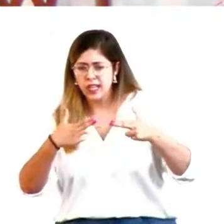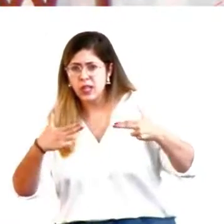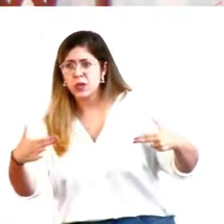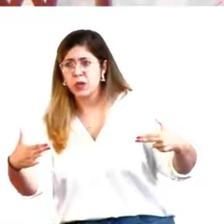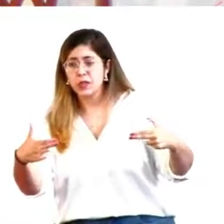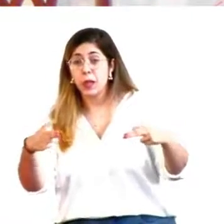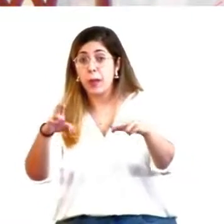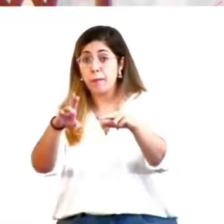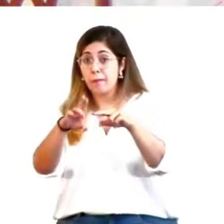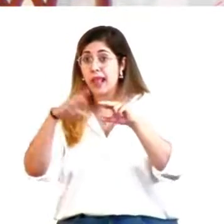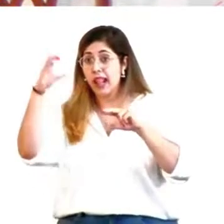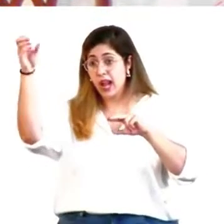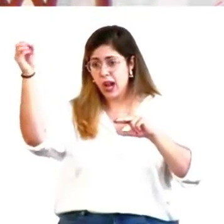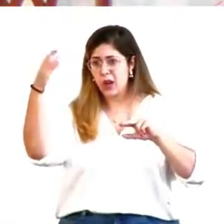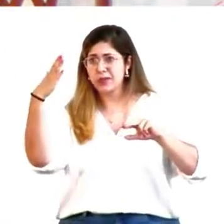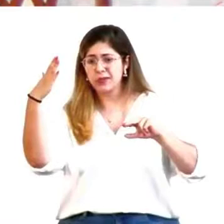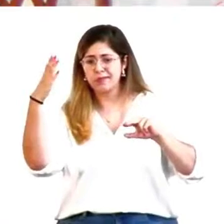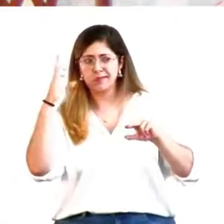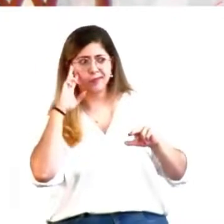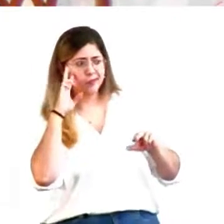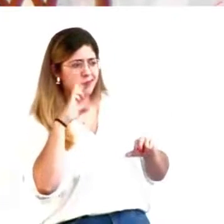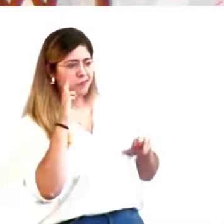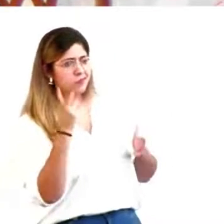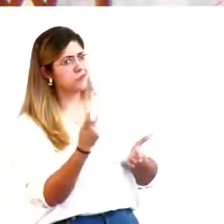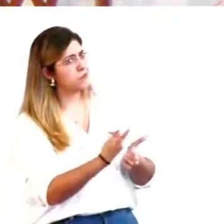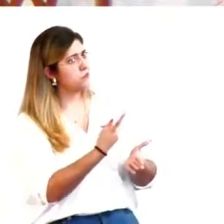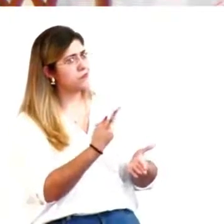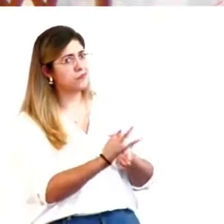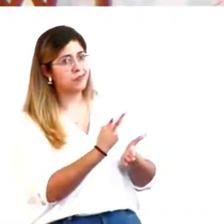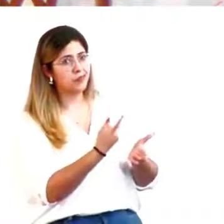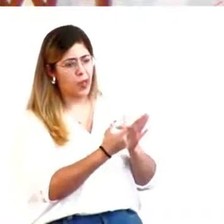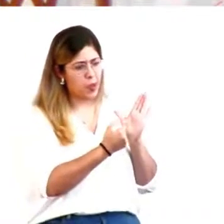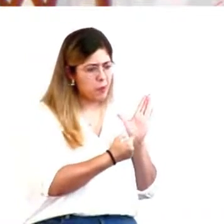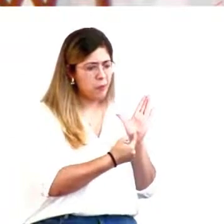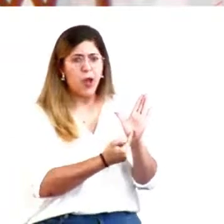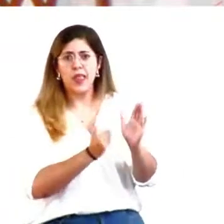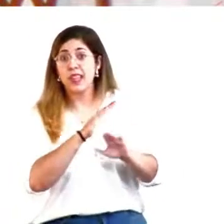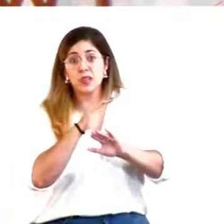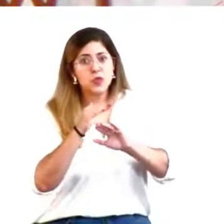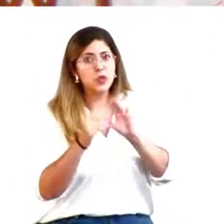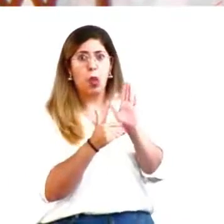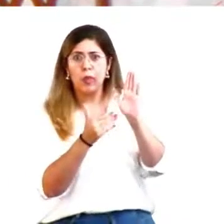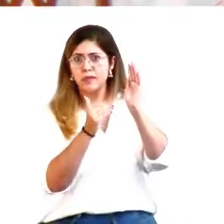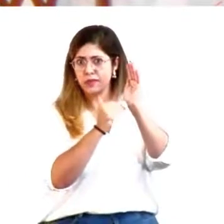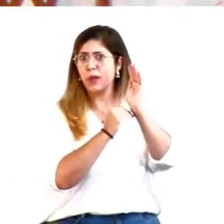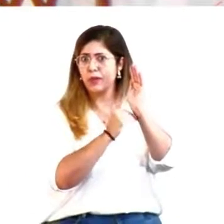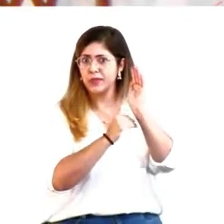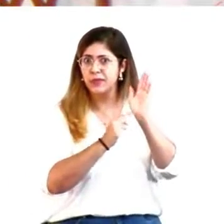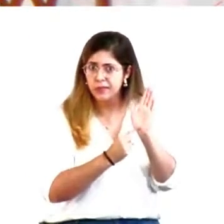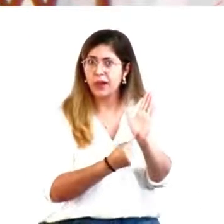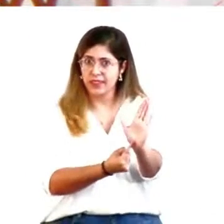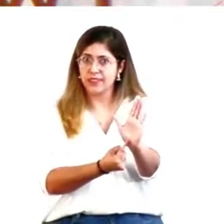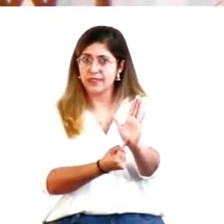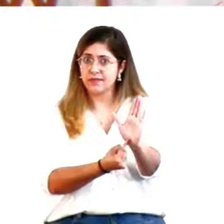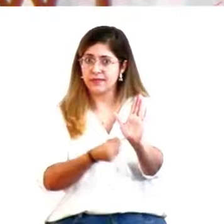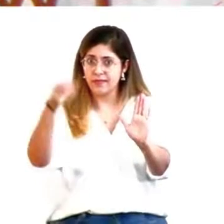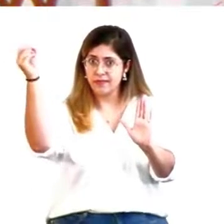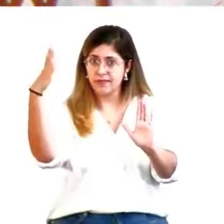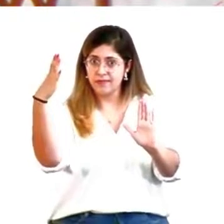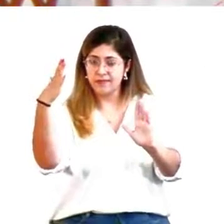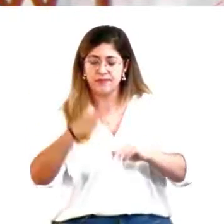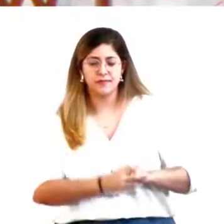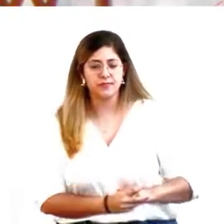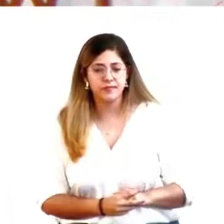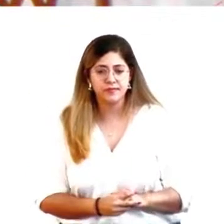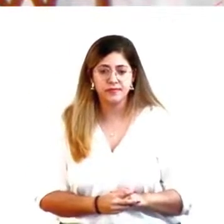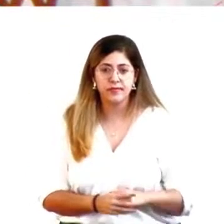pela luz, se tornam manifestas, porque tudo o que se manifesta é luz. Pelo que